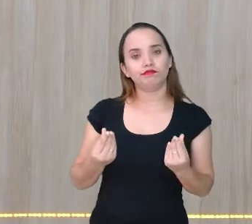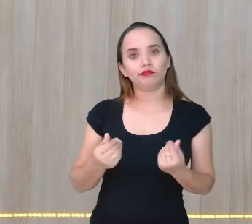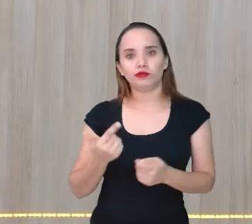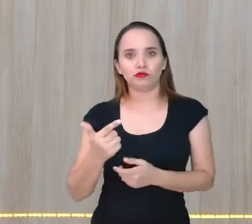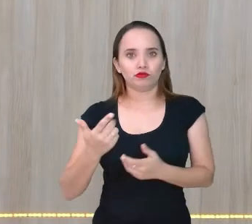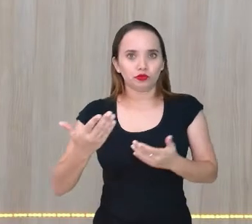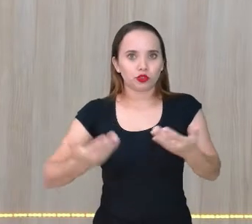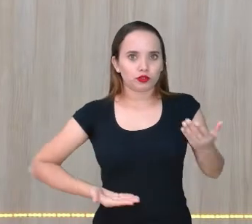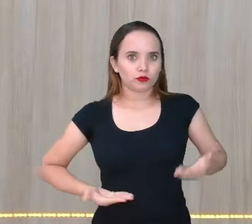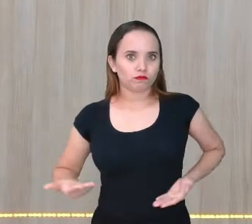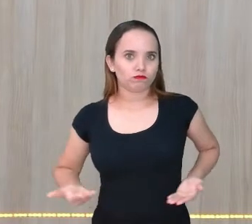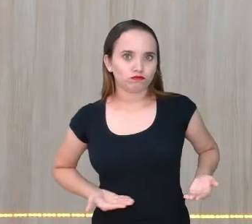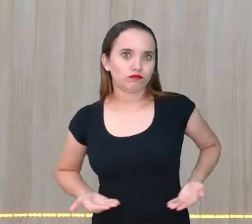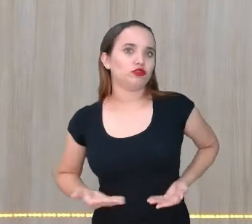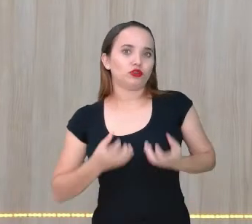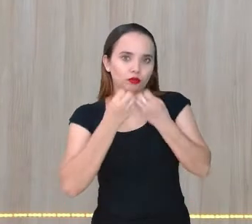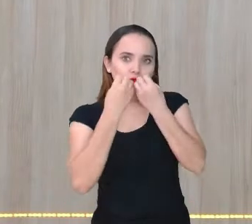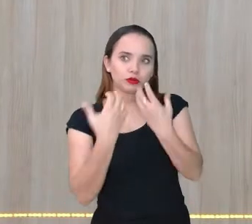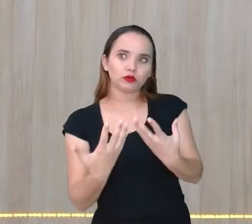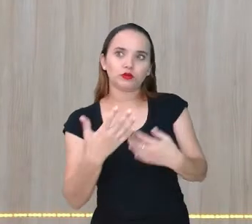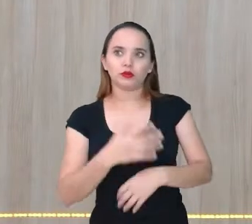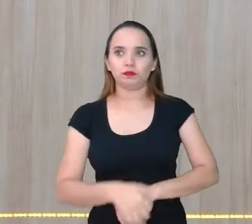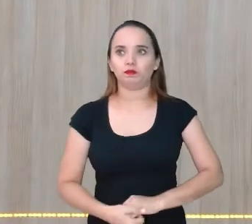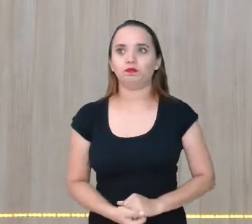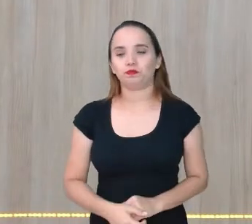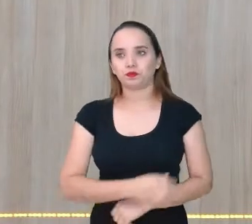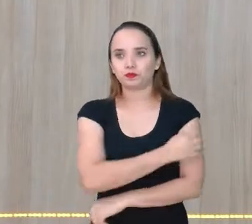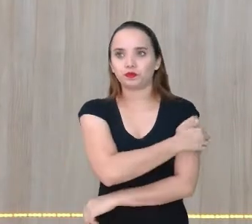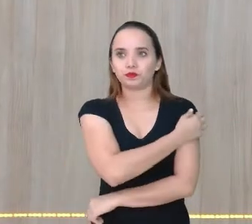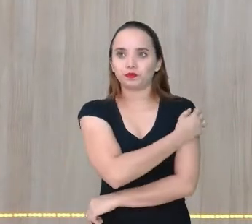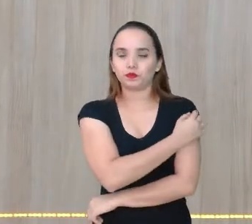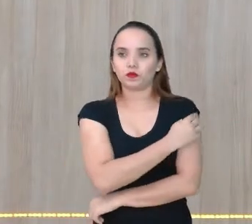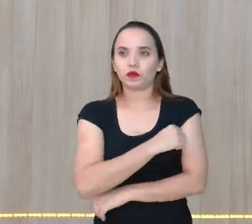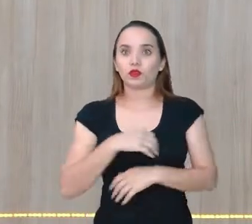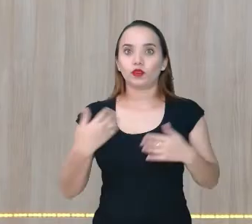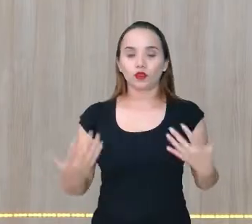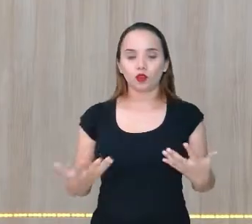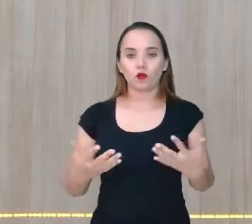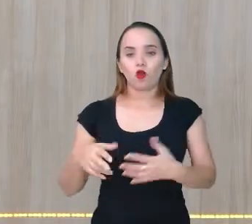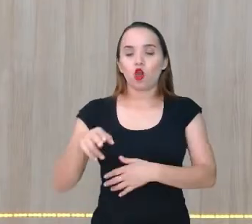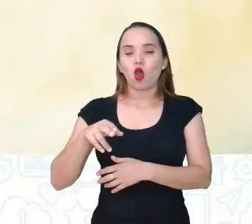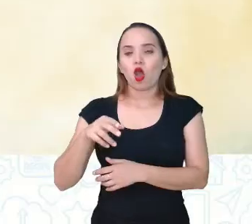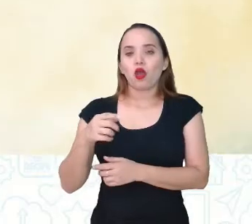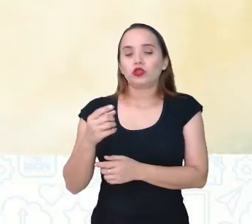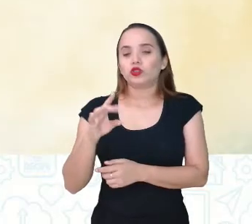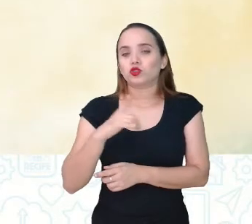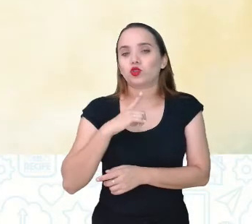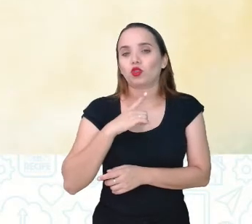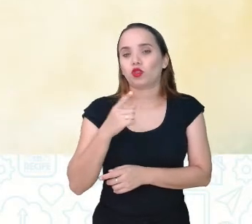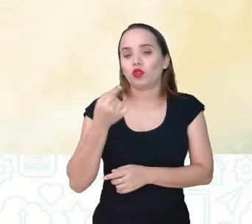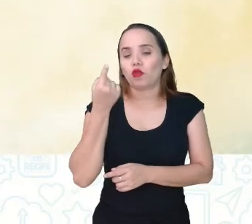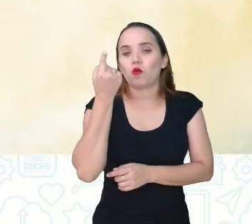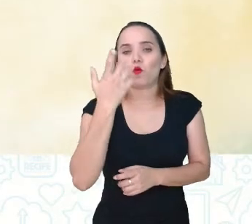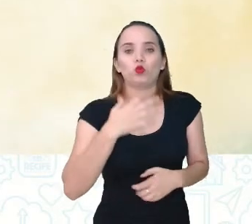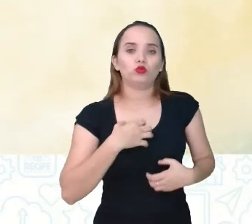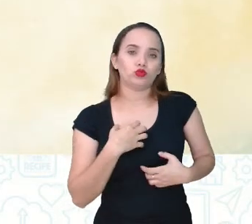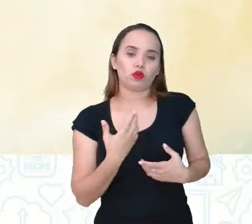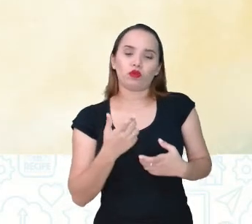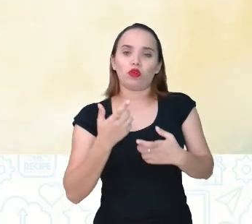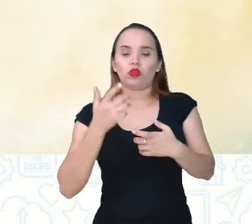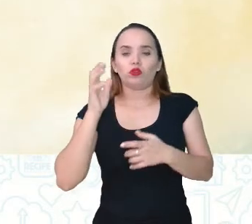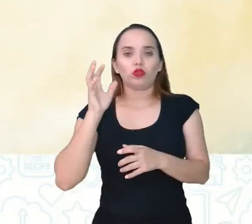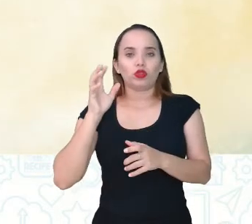serviço de maneira adequada. Bom, a única solução de despoluir, né, vamos ver aí, a bacia